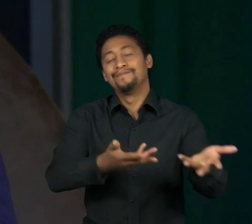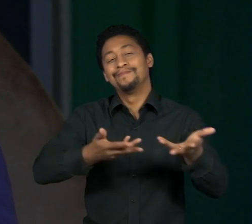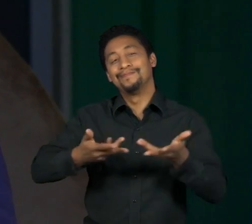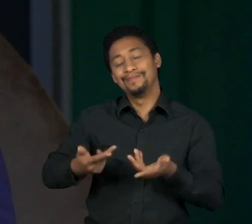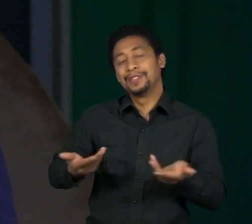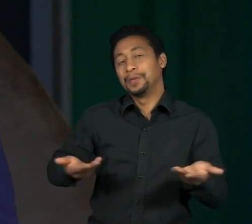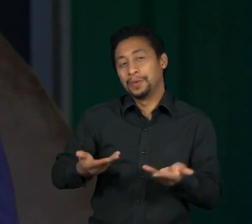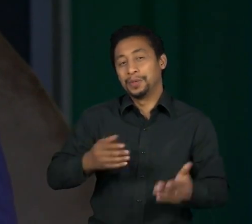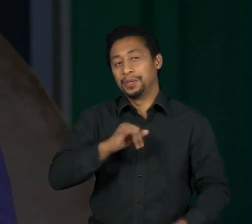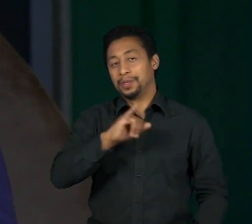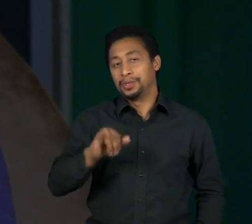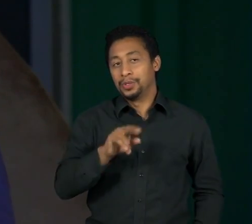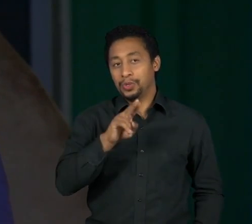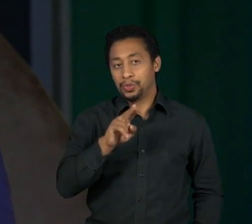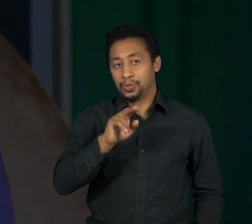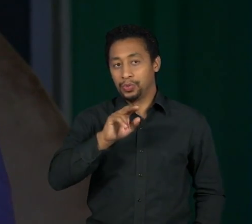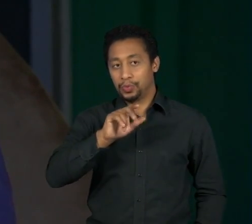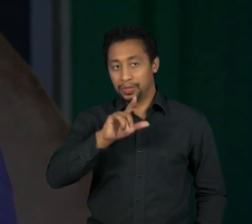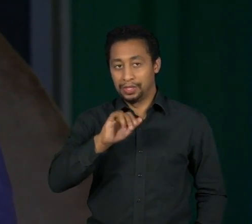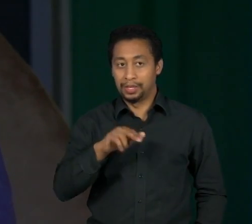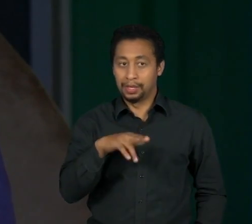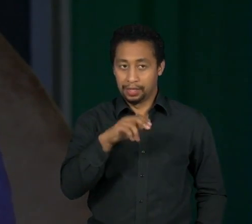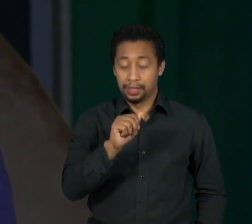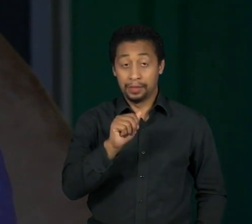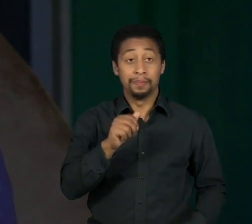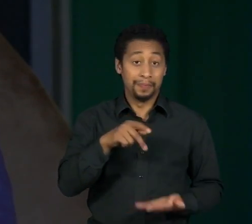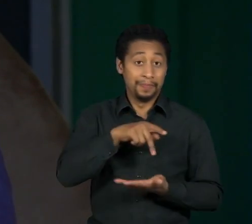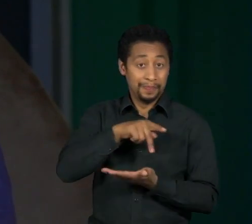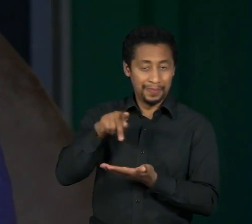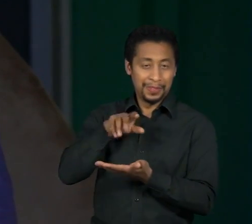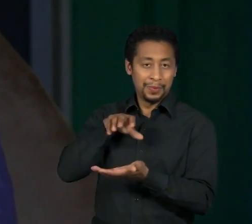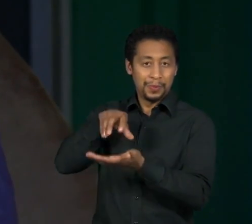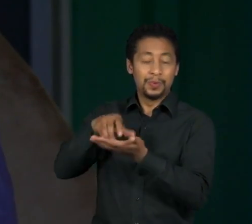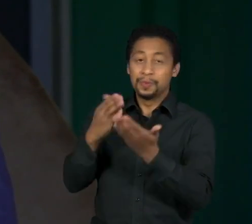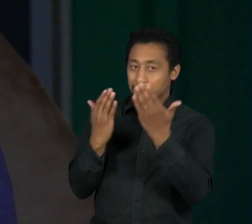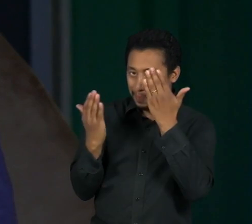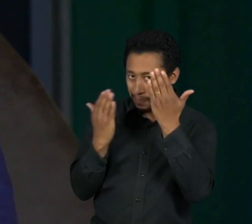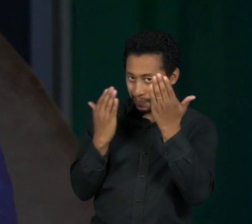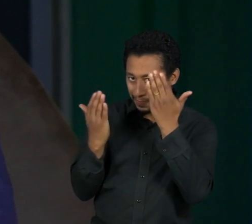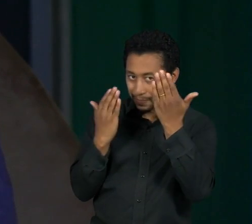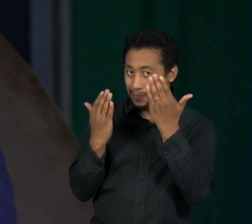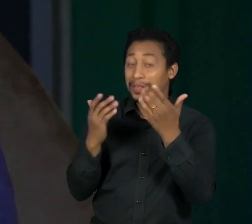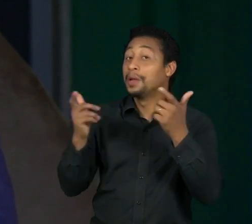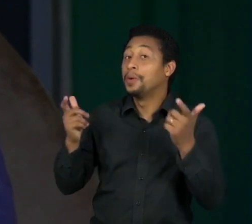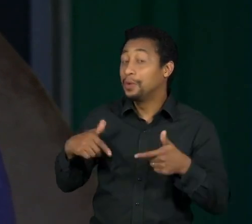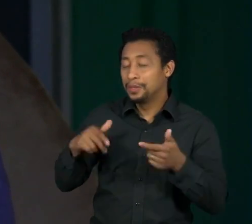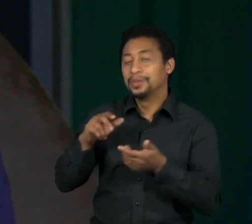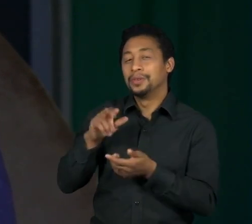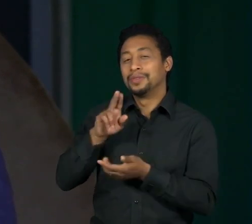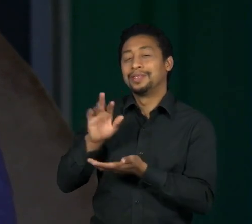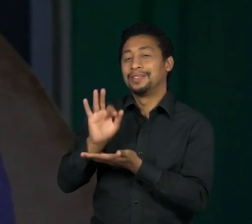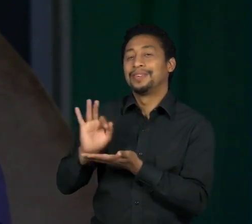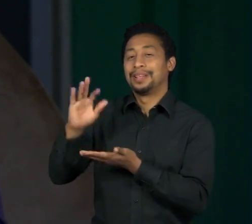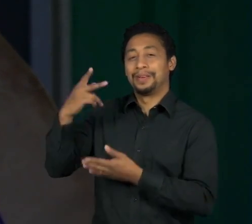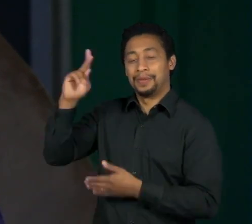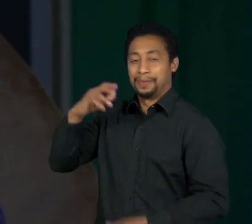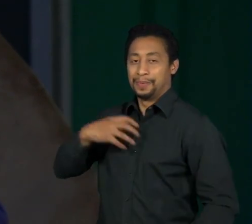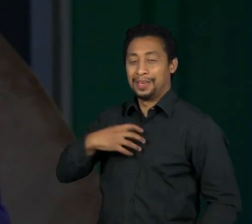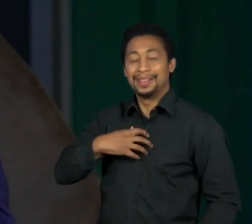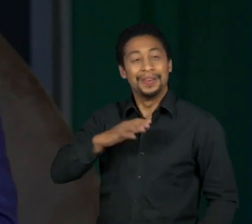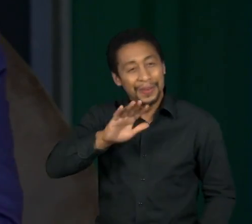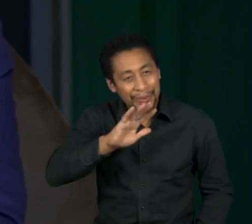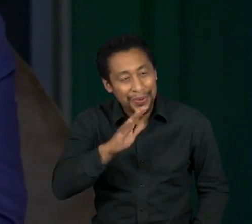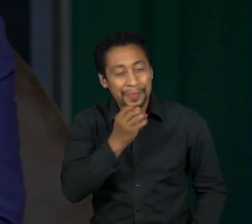agora Juliana Prates, professora do Instituto de Psicologia da Universidade Federal da Bahia. Olá, Juliana, seja